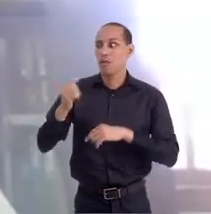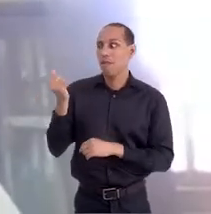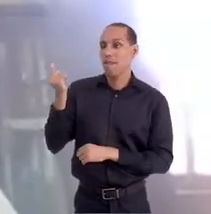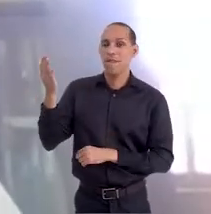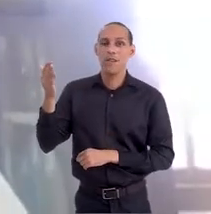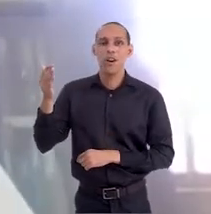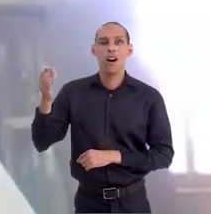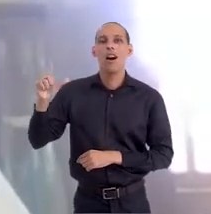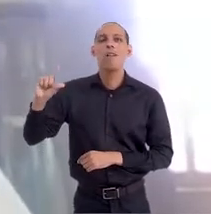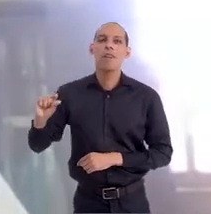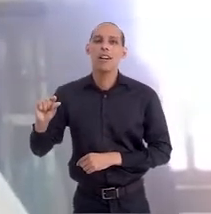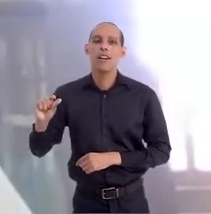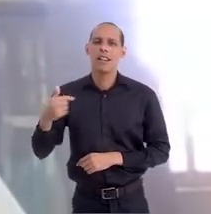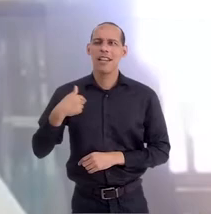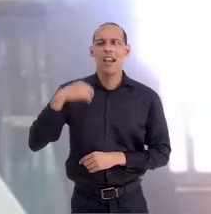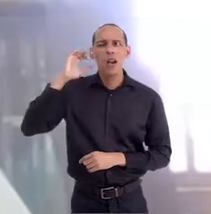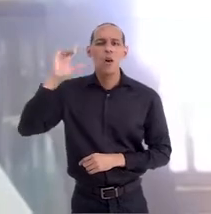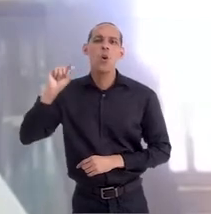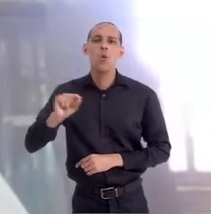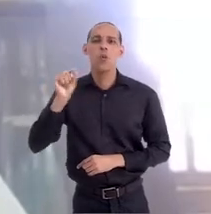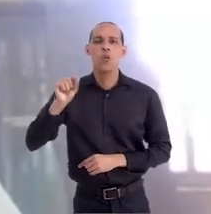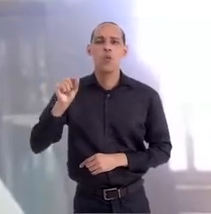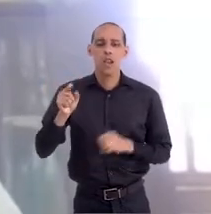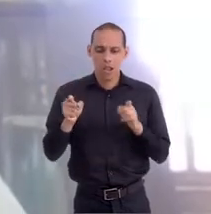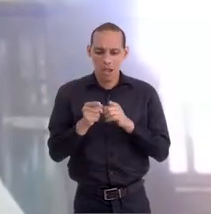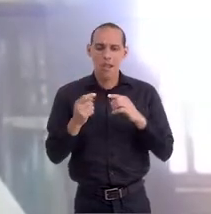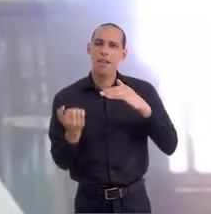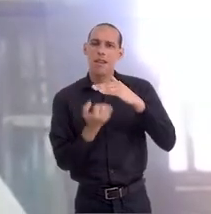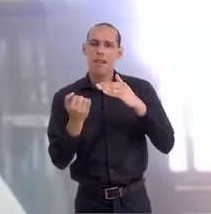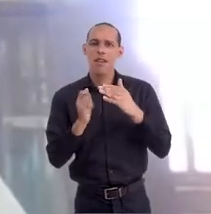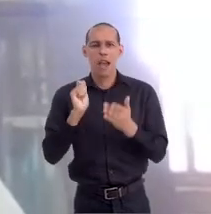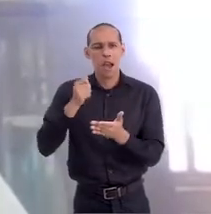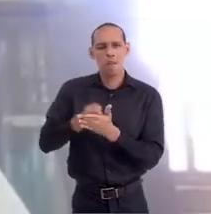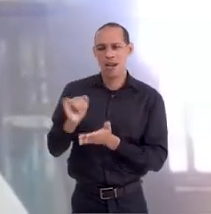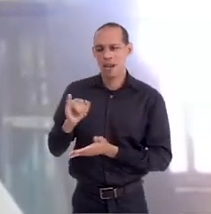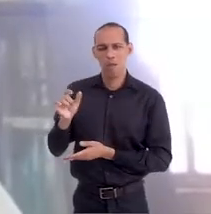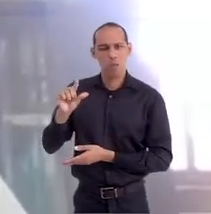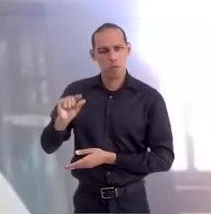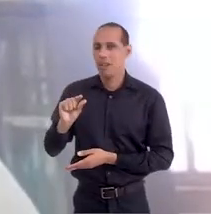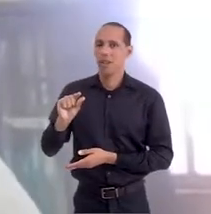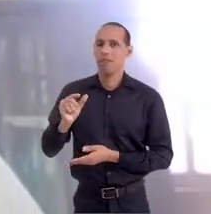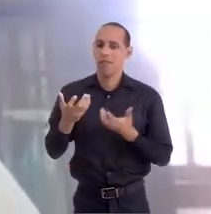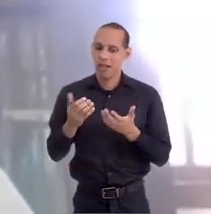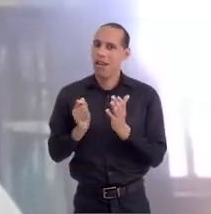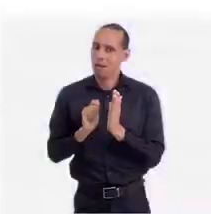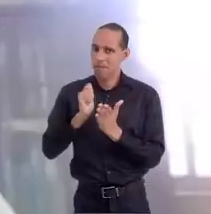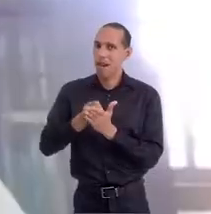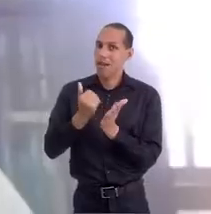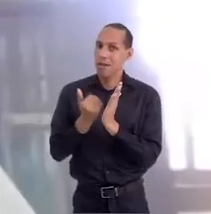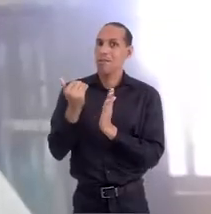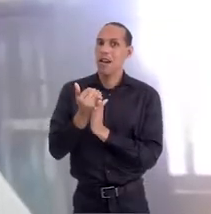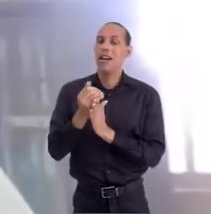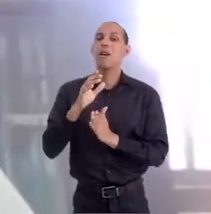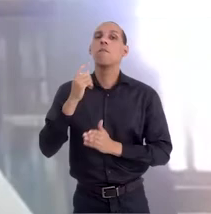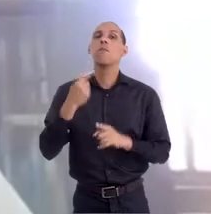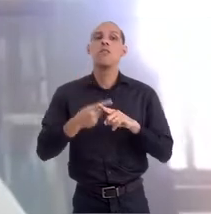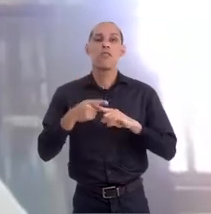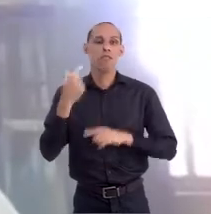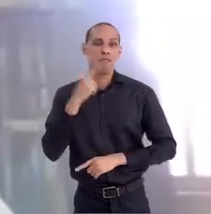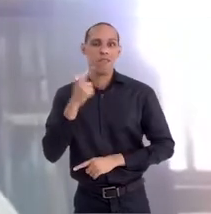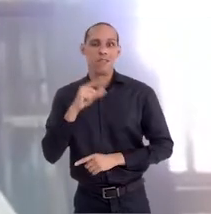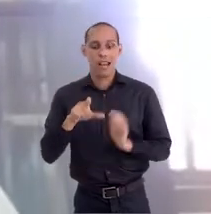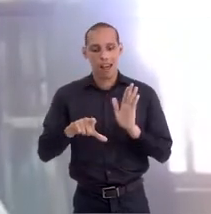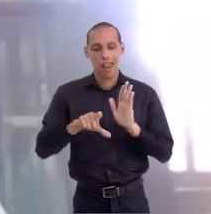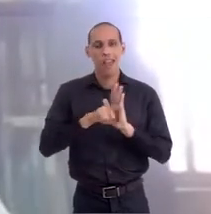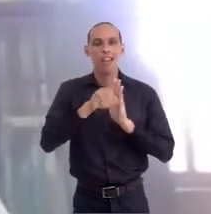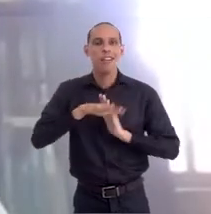Meu sonho não é que as pequenas empresas paguem menos imposto, meu sonho é que as pequenas empresas sejam capazes de pagar mais imposto. A Lei Geral